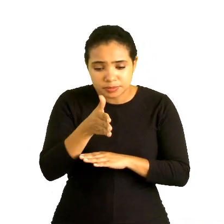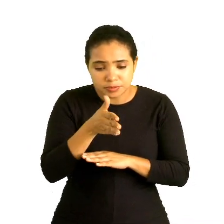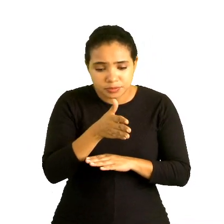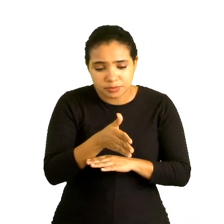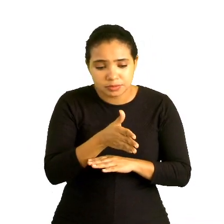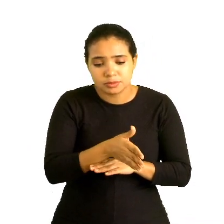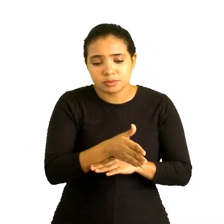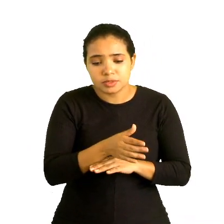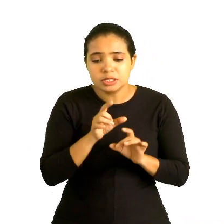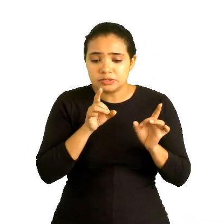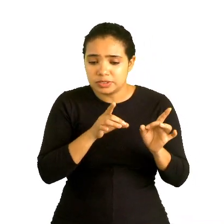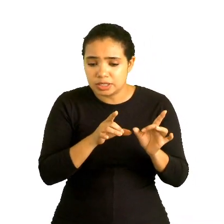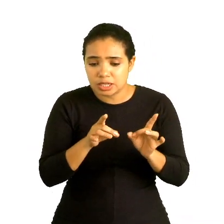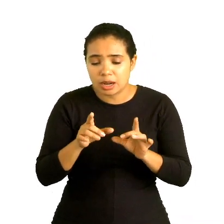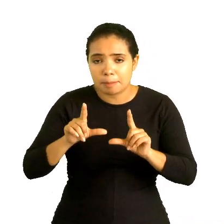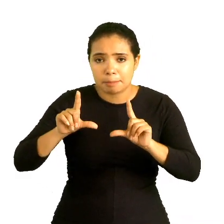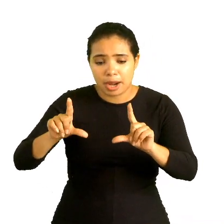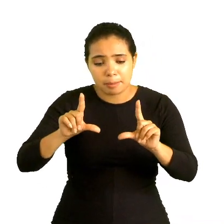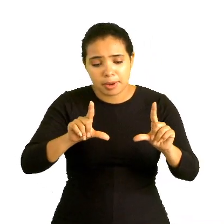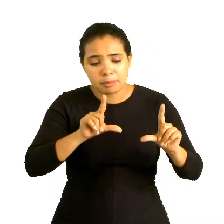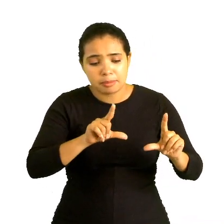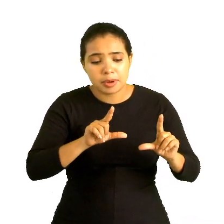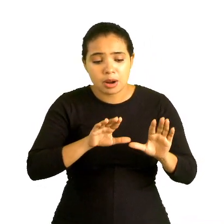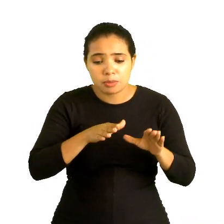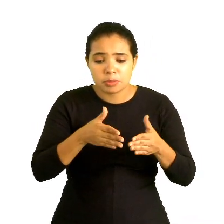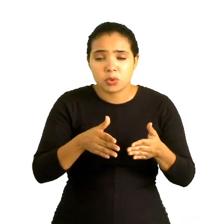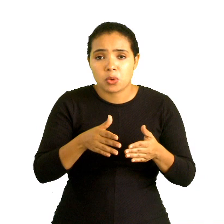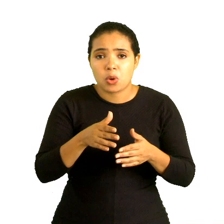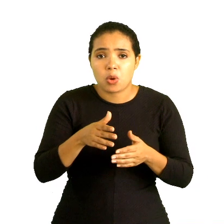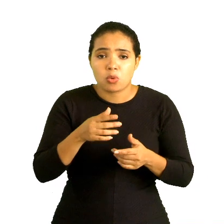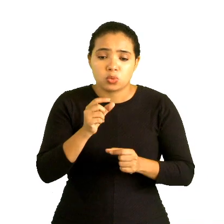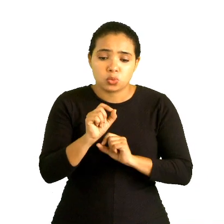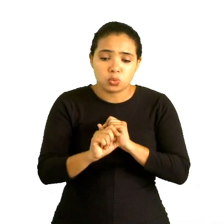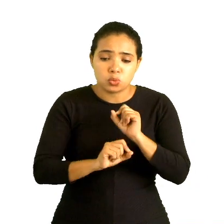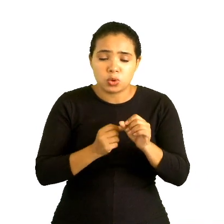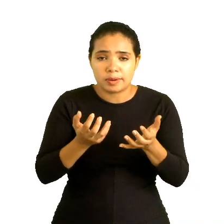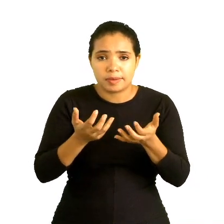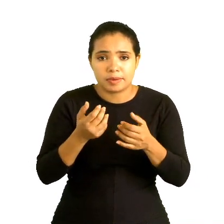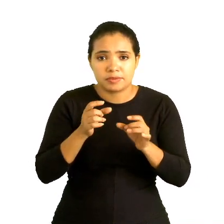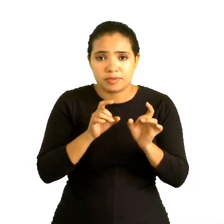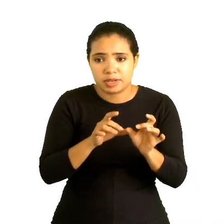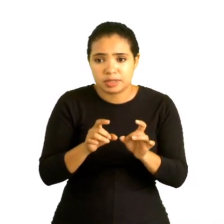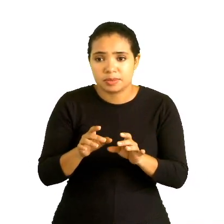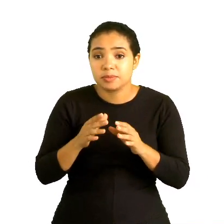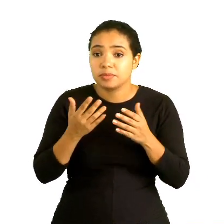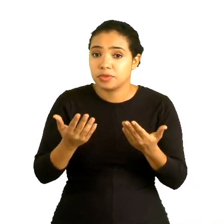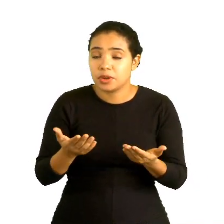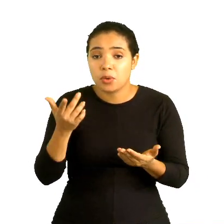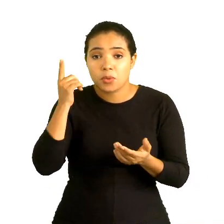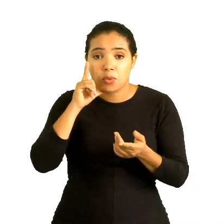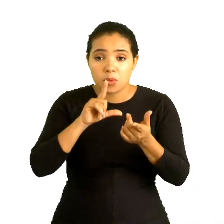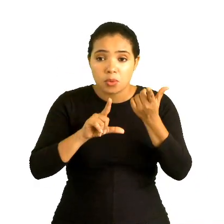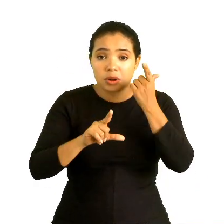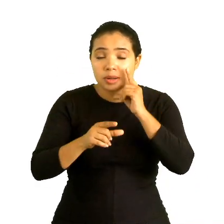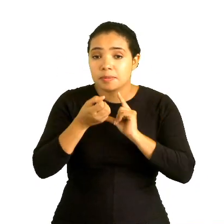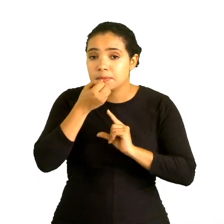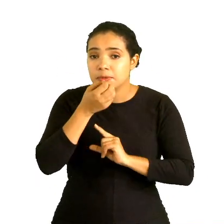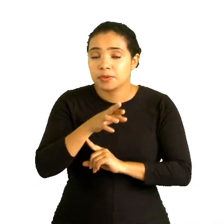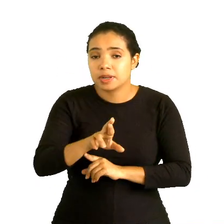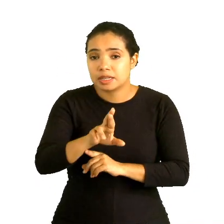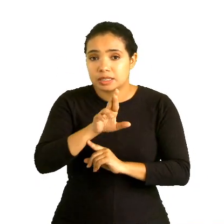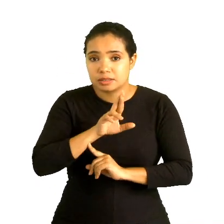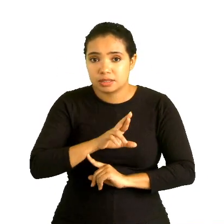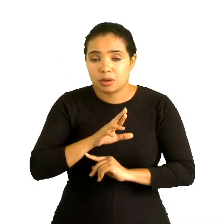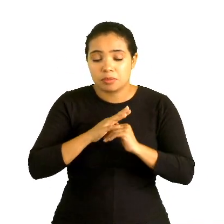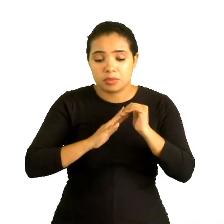campanhas personalizadas de acordo com o estágio do usuário. Para conseguir bons resultados,